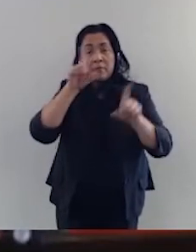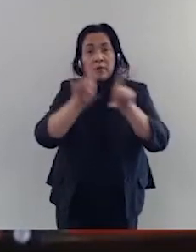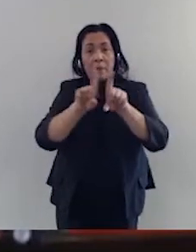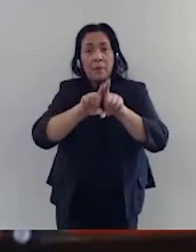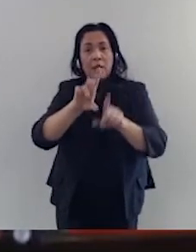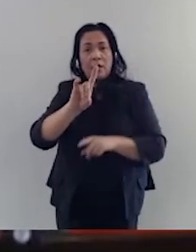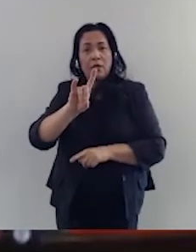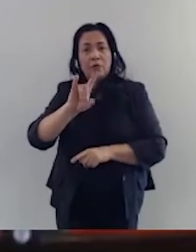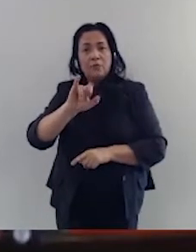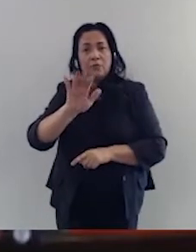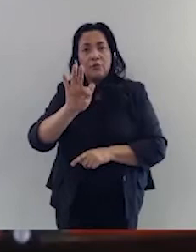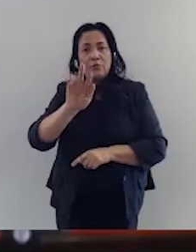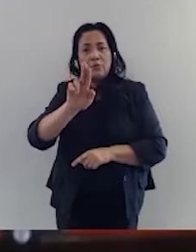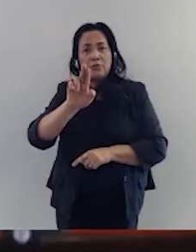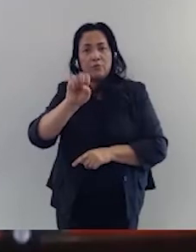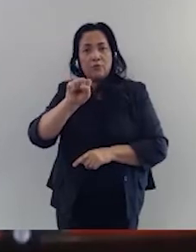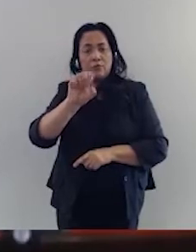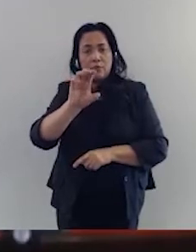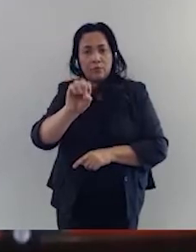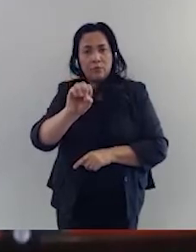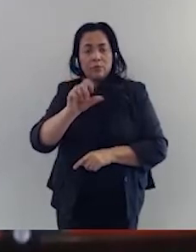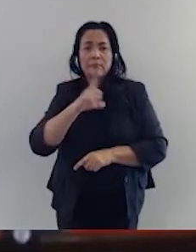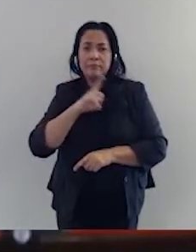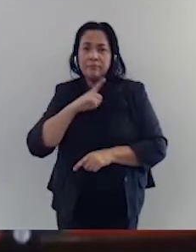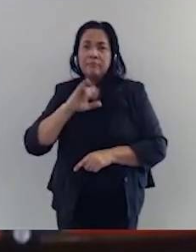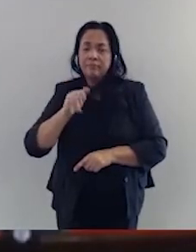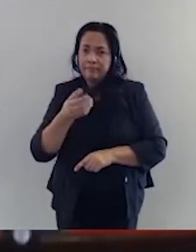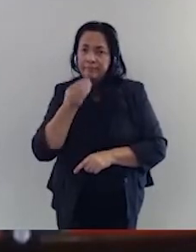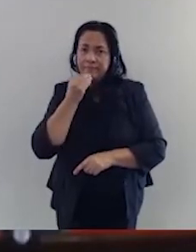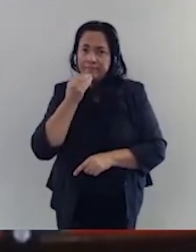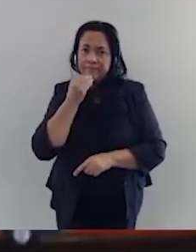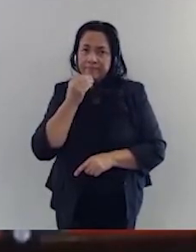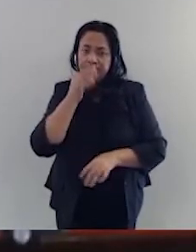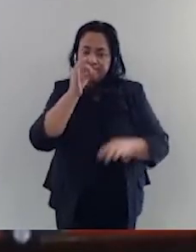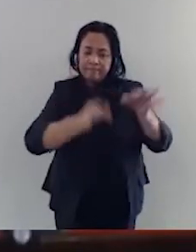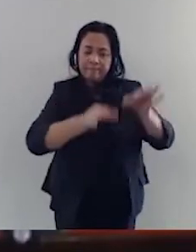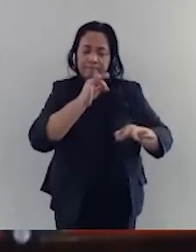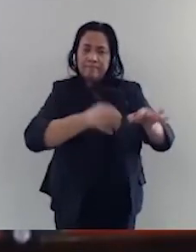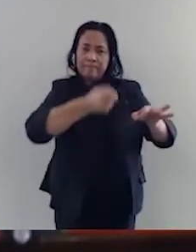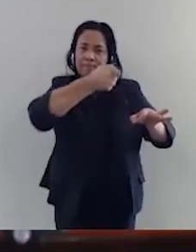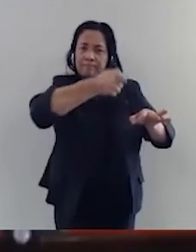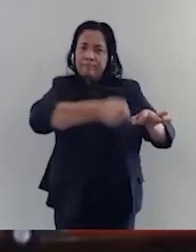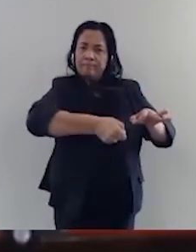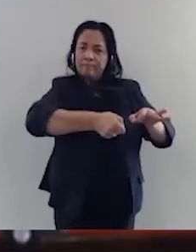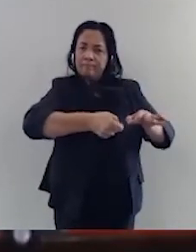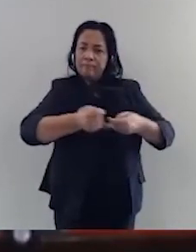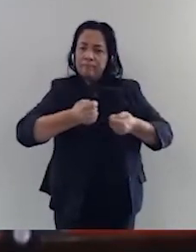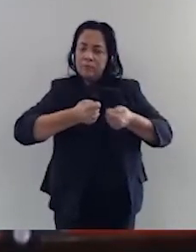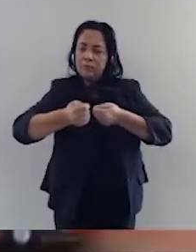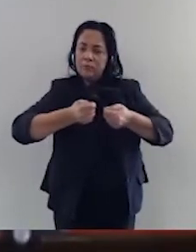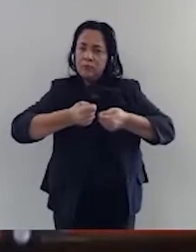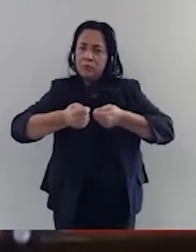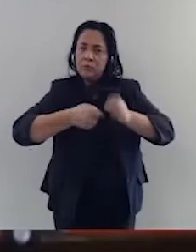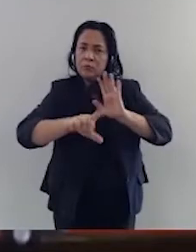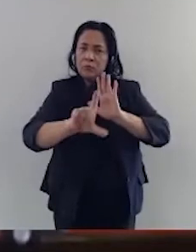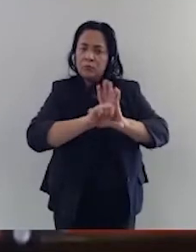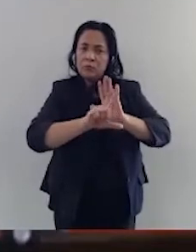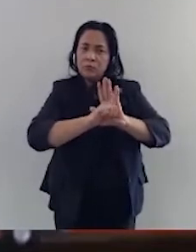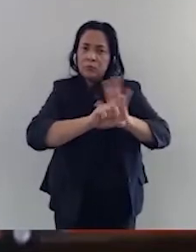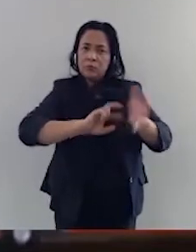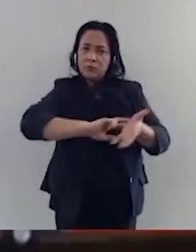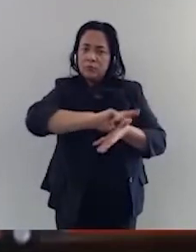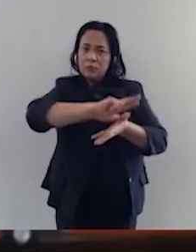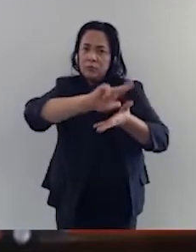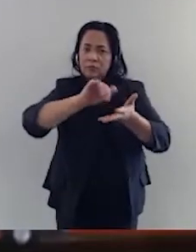nós temos a possibilidade de juízes, em geral, exercerem o controle da constitucionalidade, nos casos concretos,